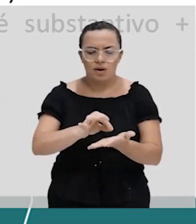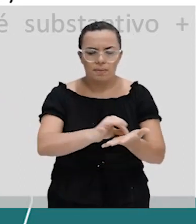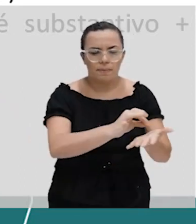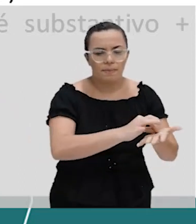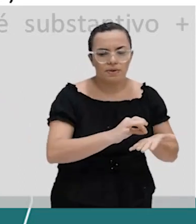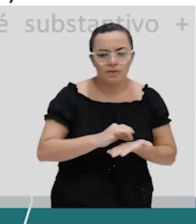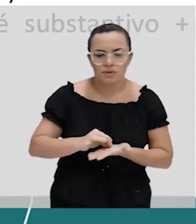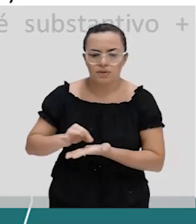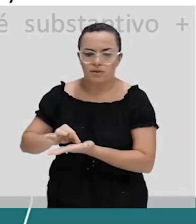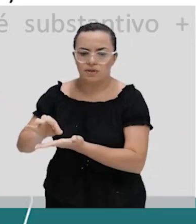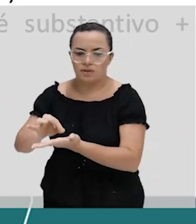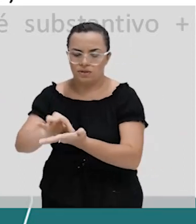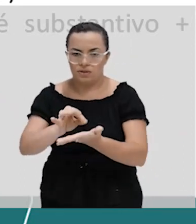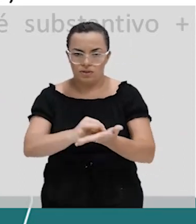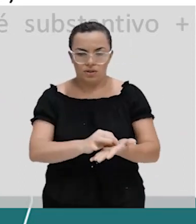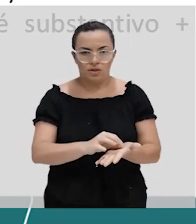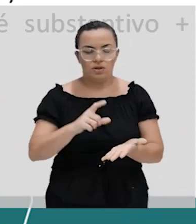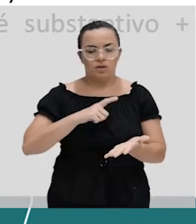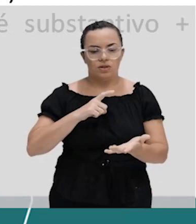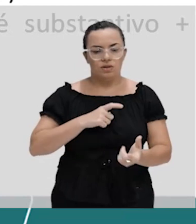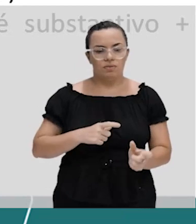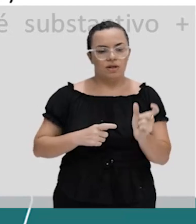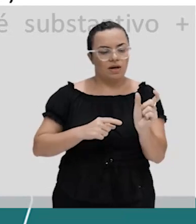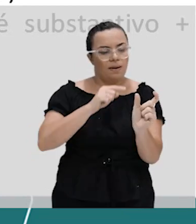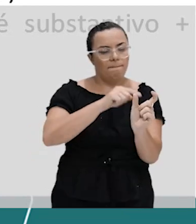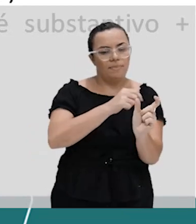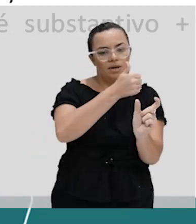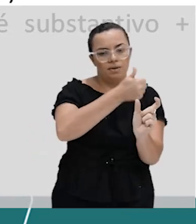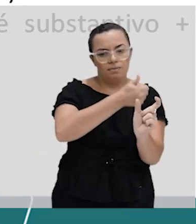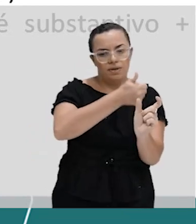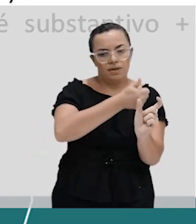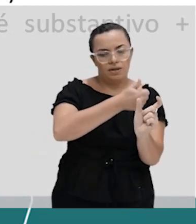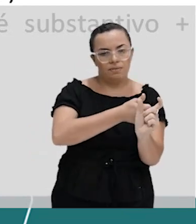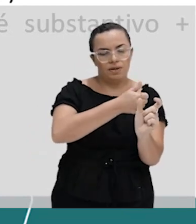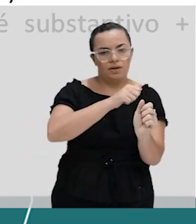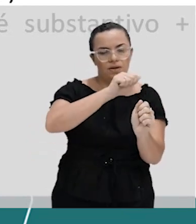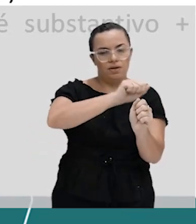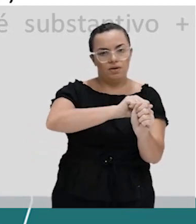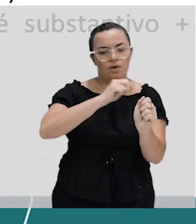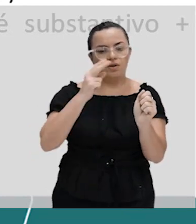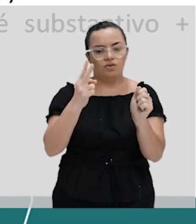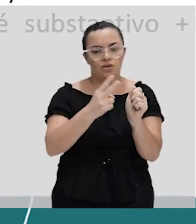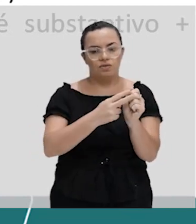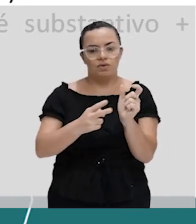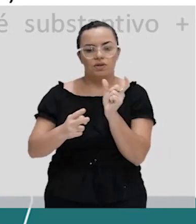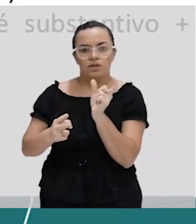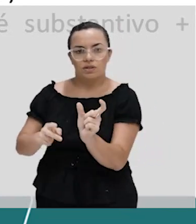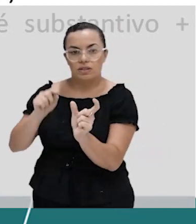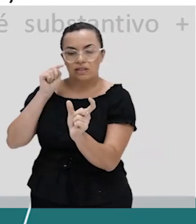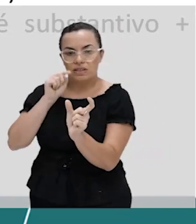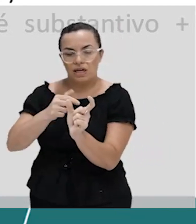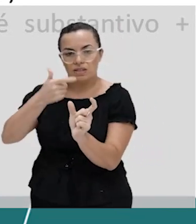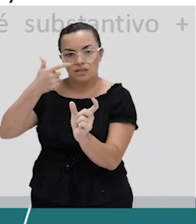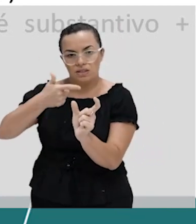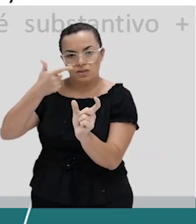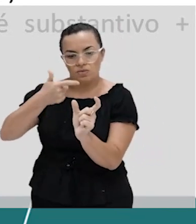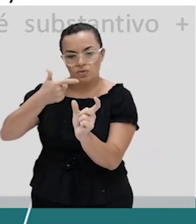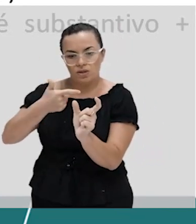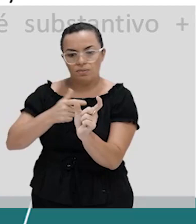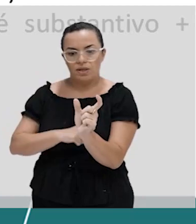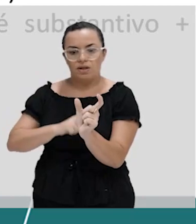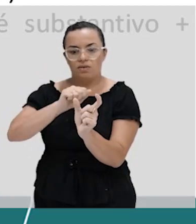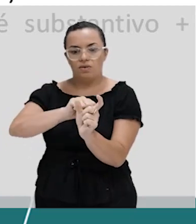adjetivo. Abaixo, advérbio, tá certo? Então, por isso não foi para o plural. O